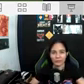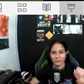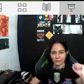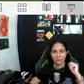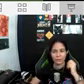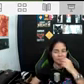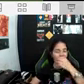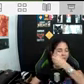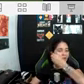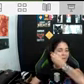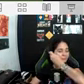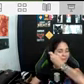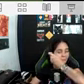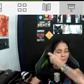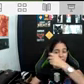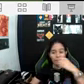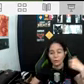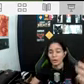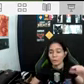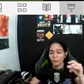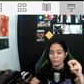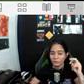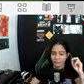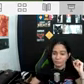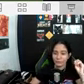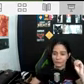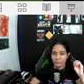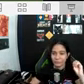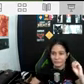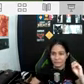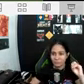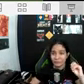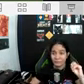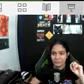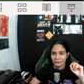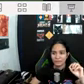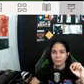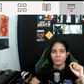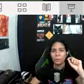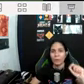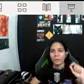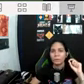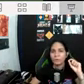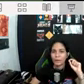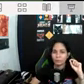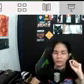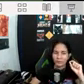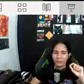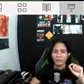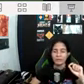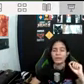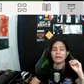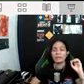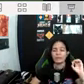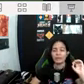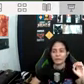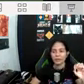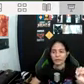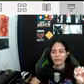esses dados que seriam importantes. Então, quando a gente for falando dos exemplos aqui, vocês vão ver o quanto que é